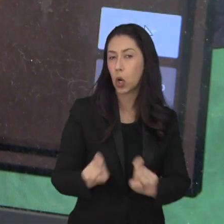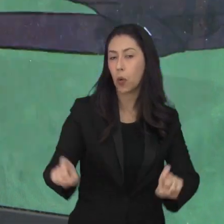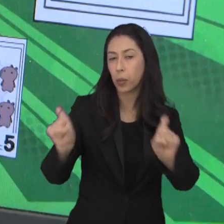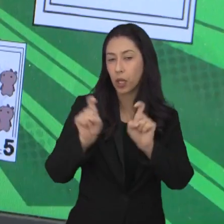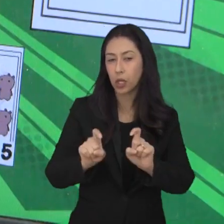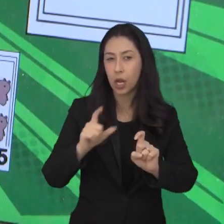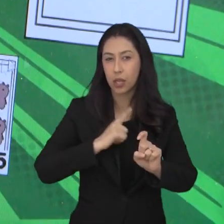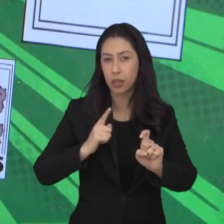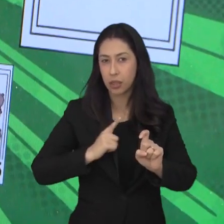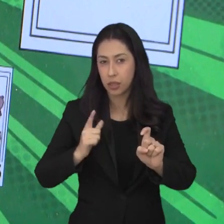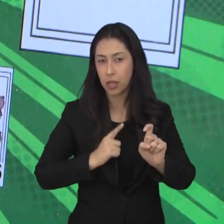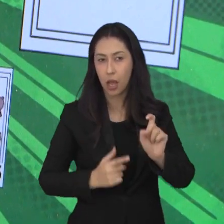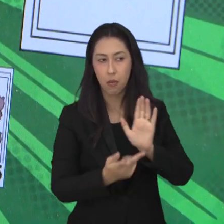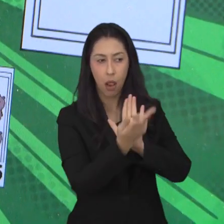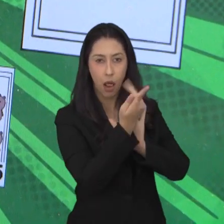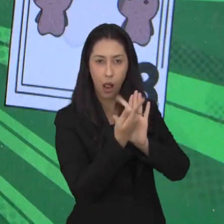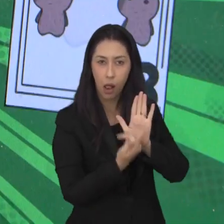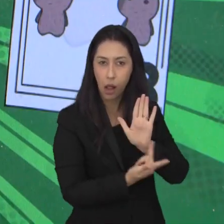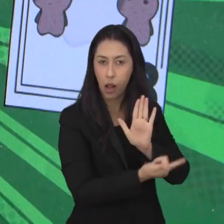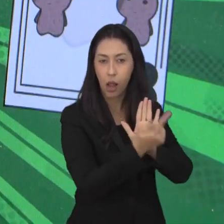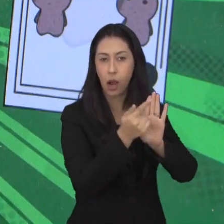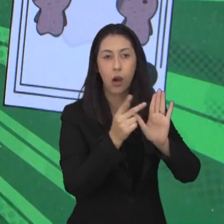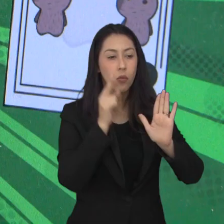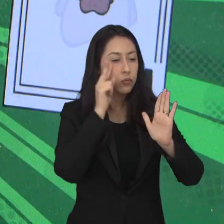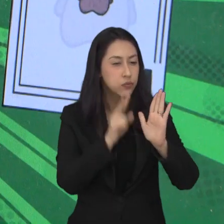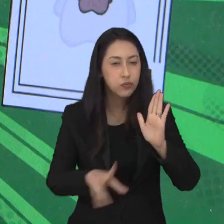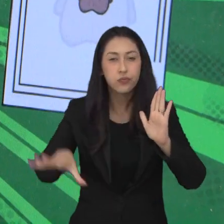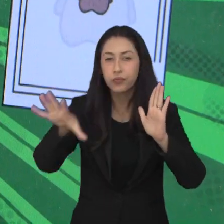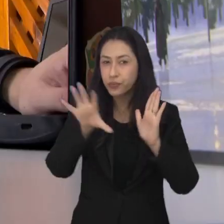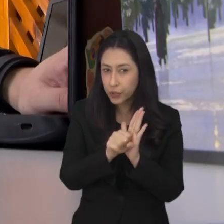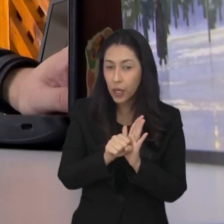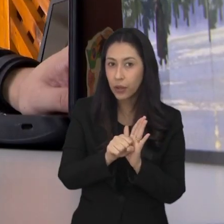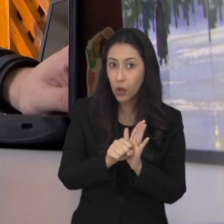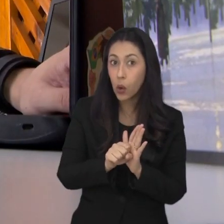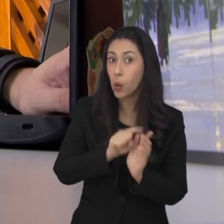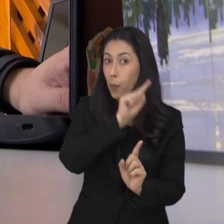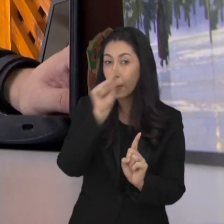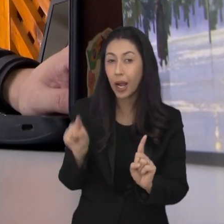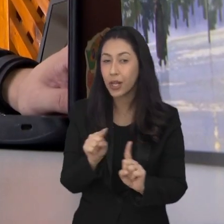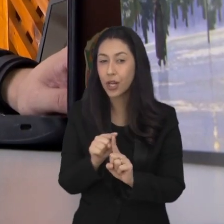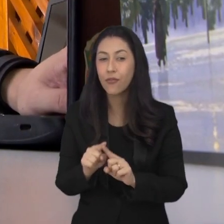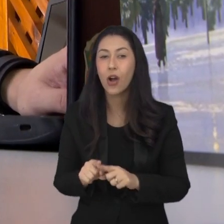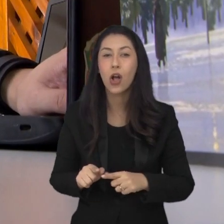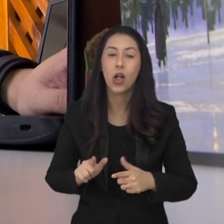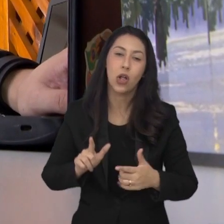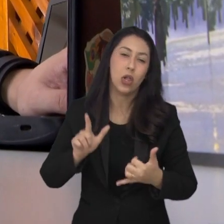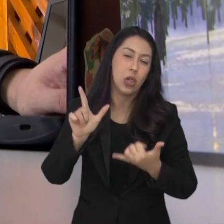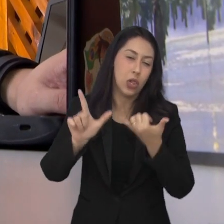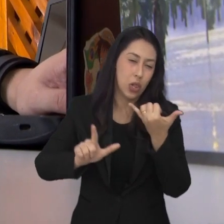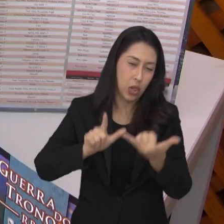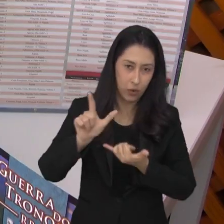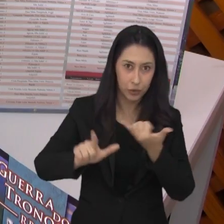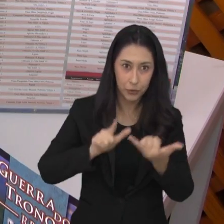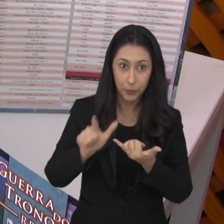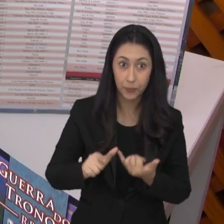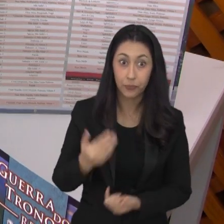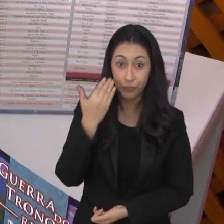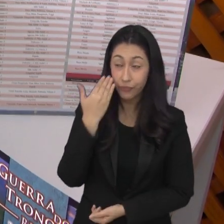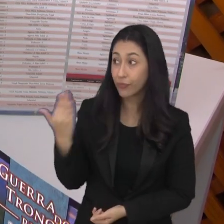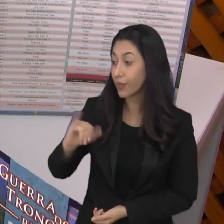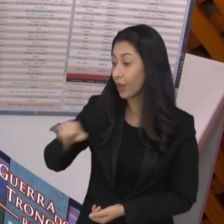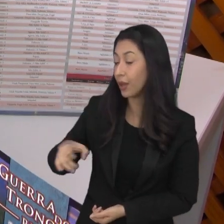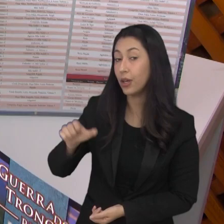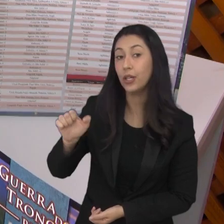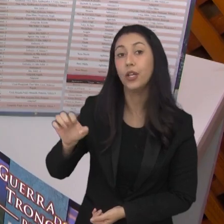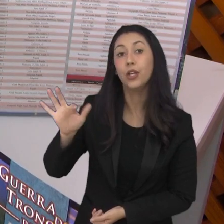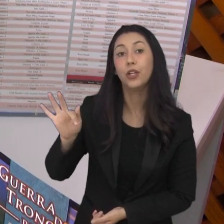com elementos gráficos e audiovisuais com finalidade lúdica. É exatamente isso que o Jefferson faz. O objetivo dele